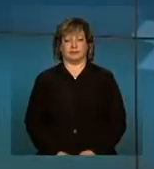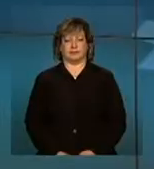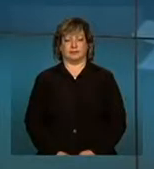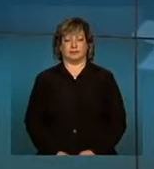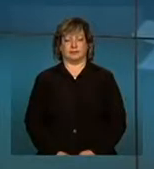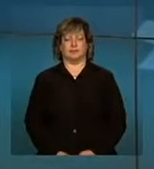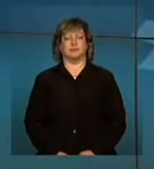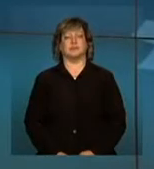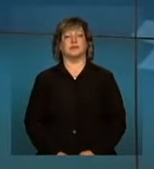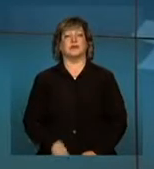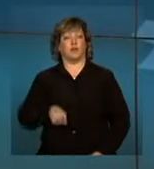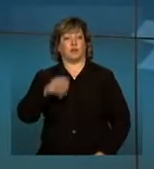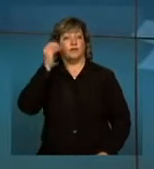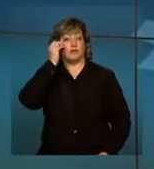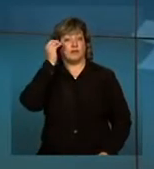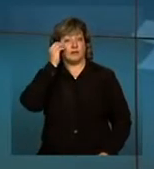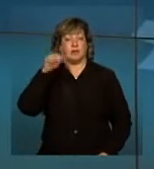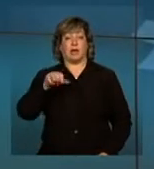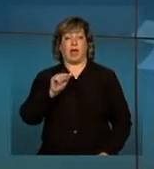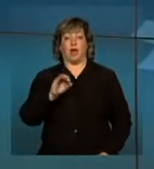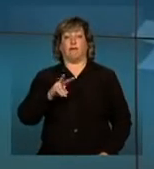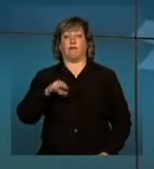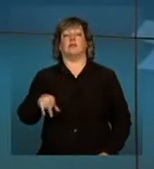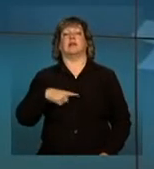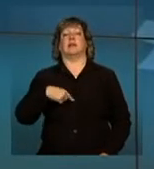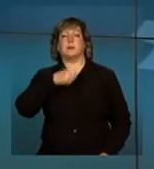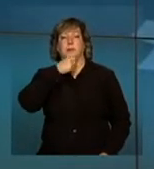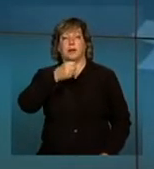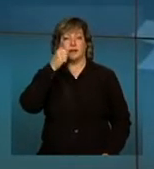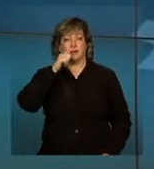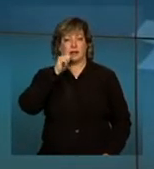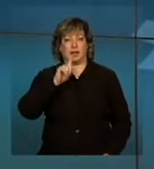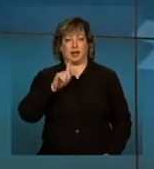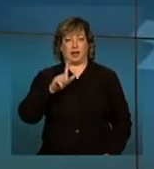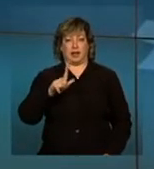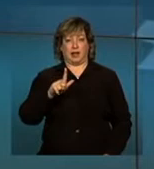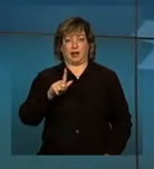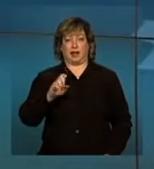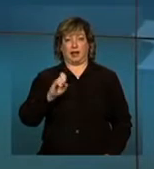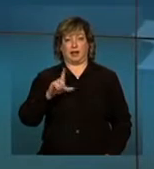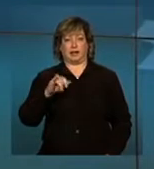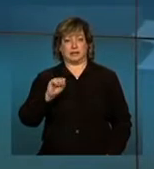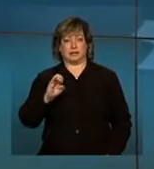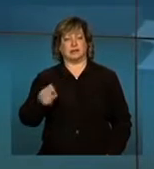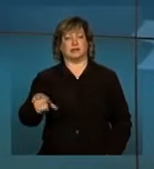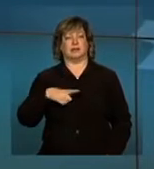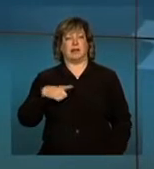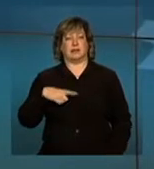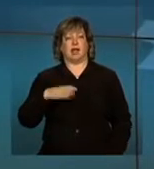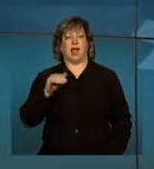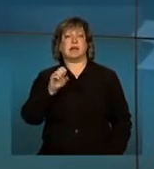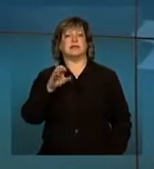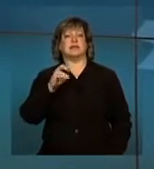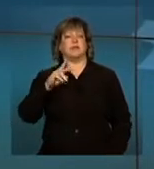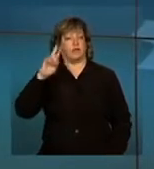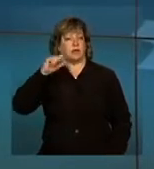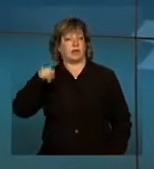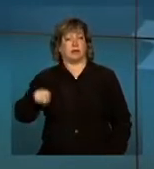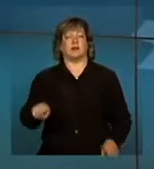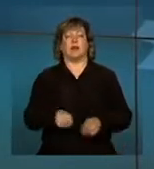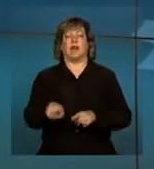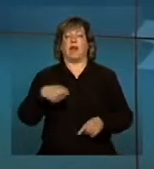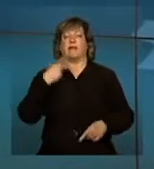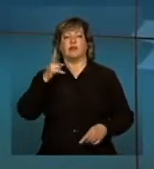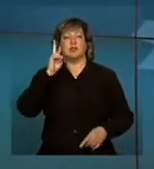obrigada. Você assistiu ao vivo a entrevista da ministra-chefe da Casa Civil, Gleisi Hoffmann. Ela falou sobre a reunião